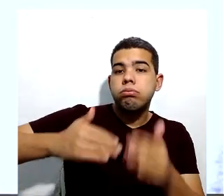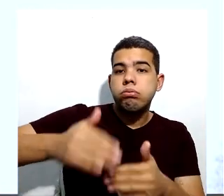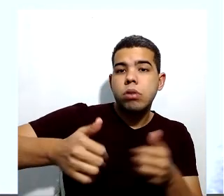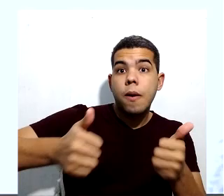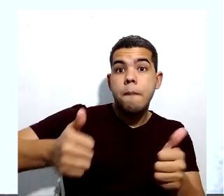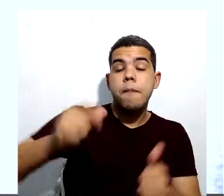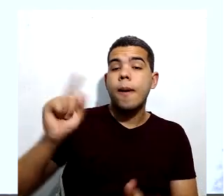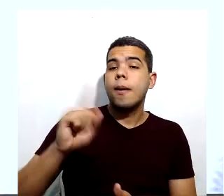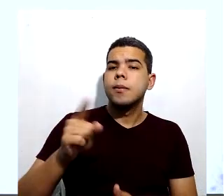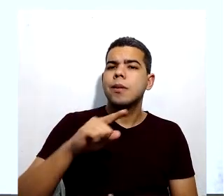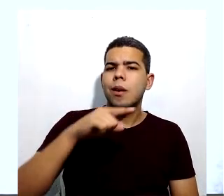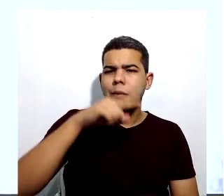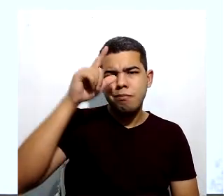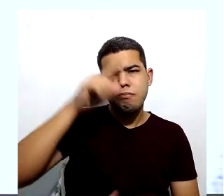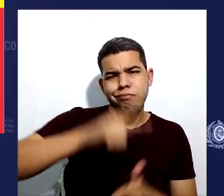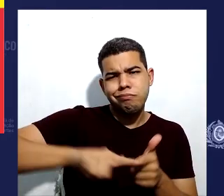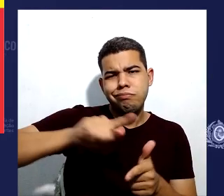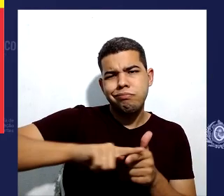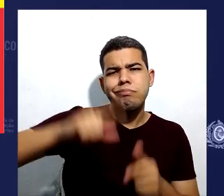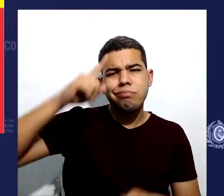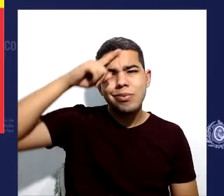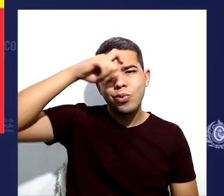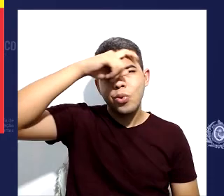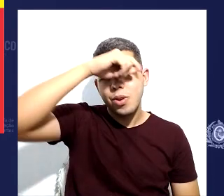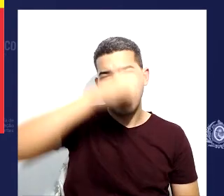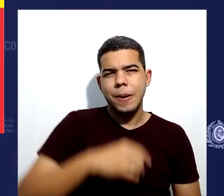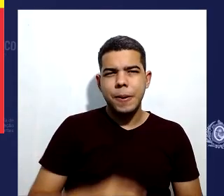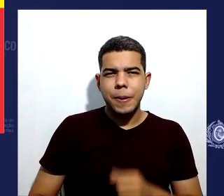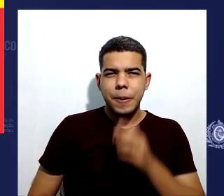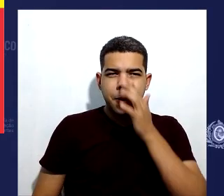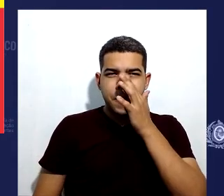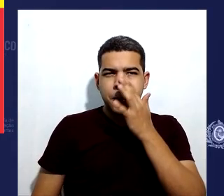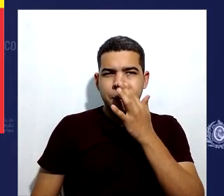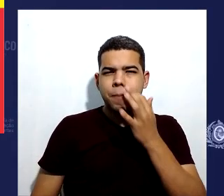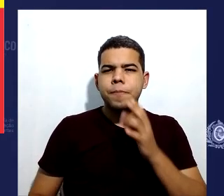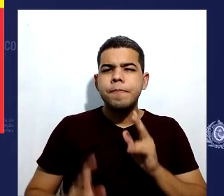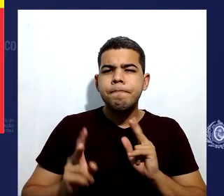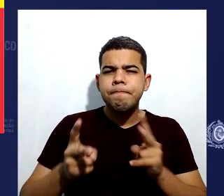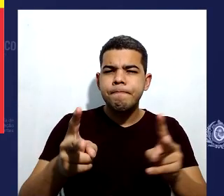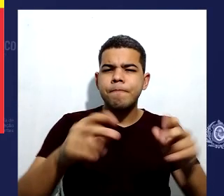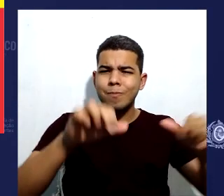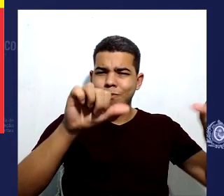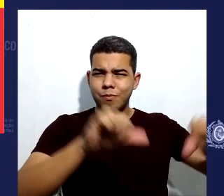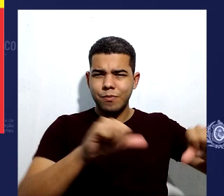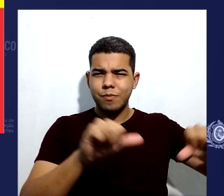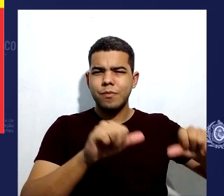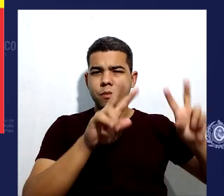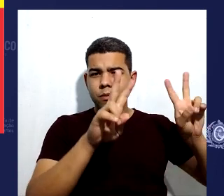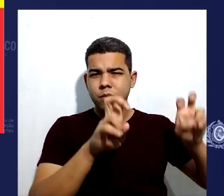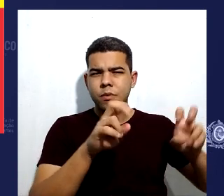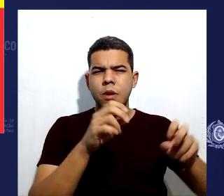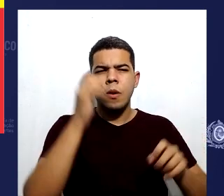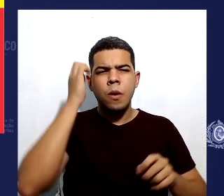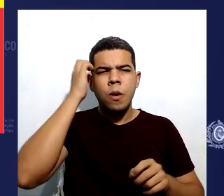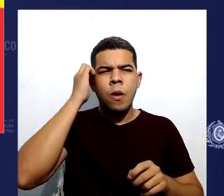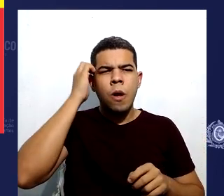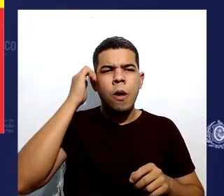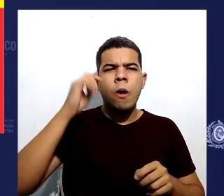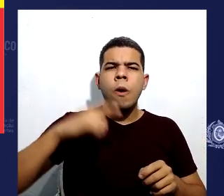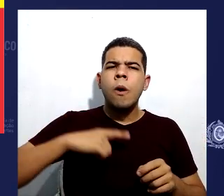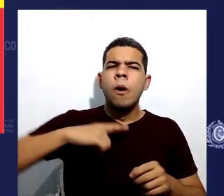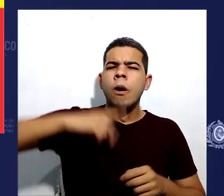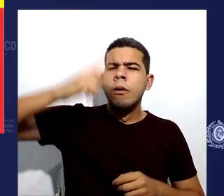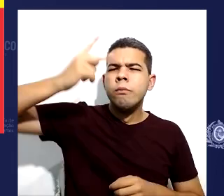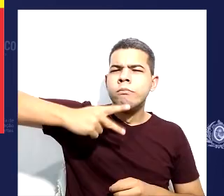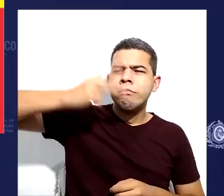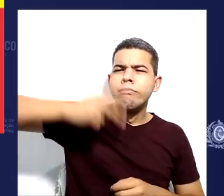Continuando falando sobre malefícios, a gente tem a automedicação, que pode gerar também um outro mau hábito,